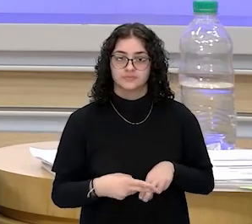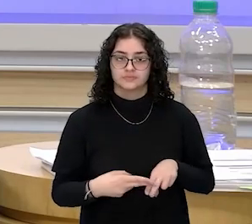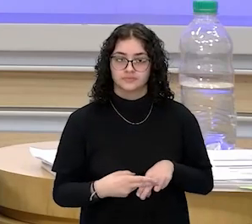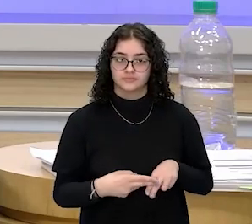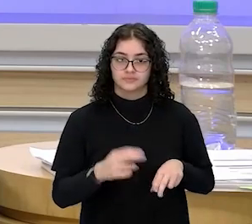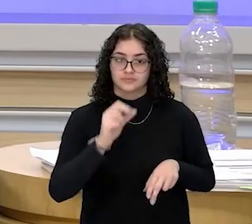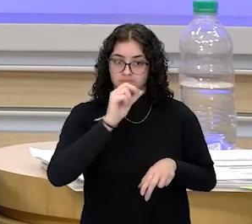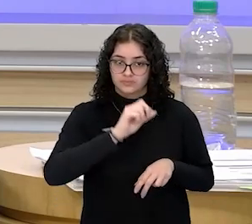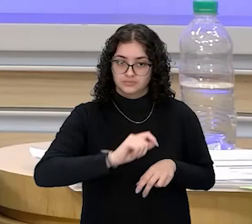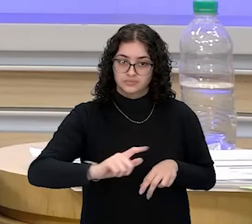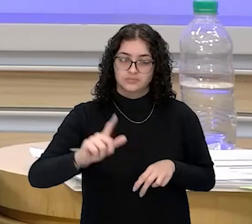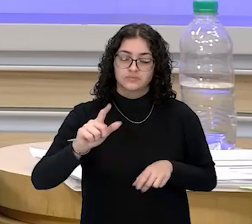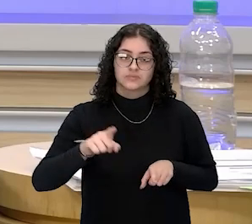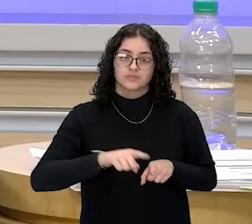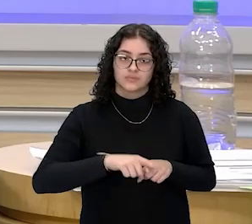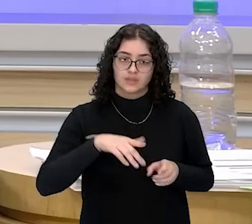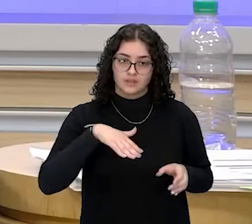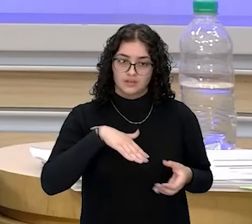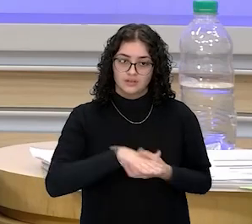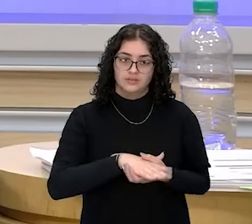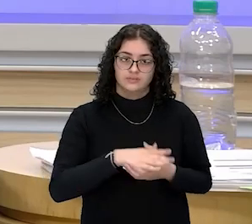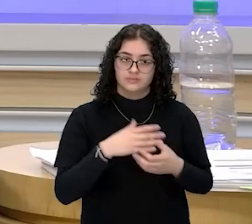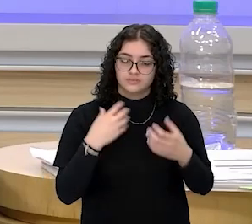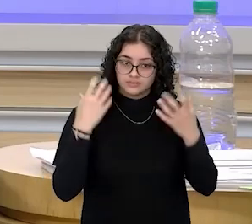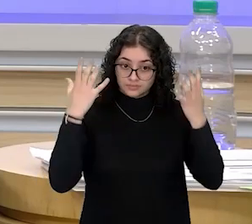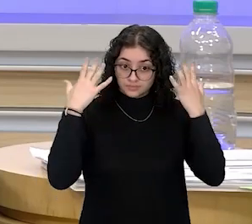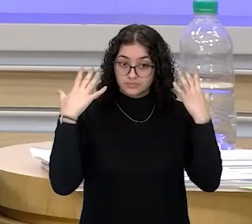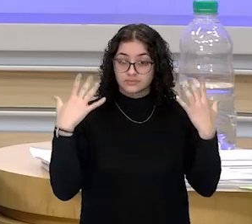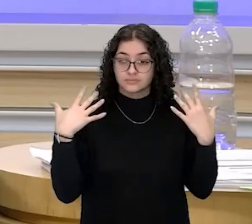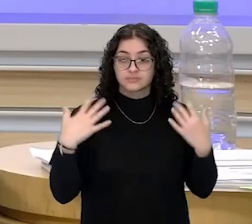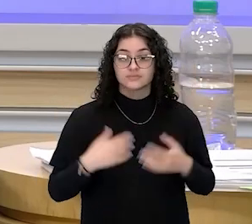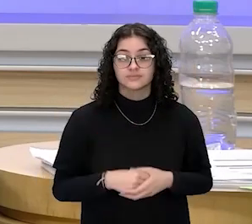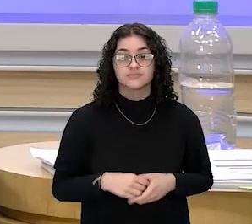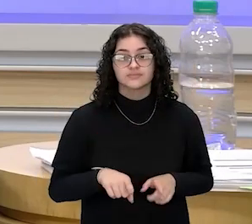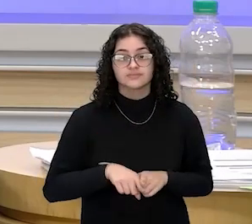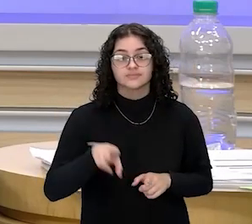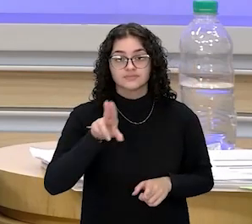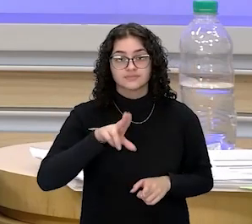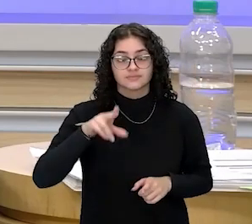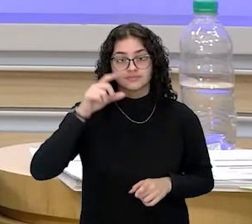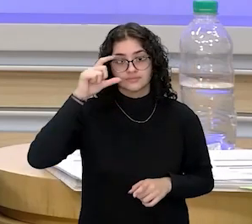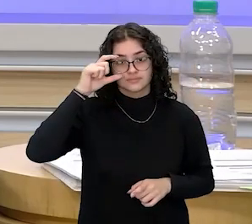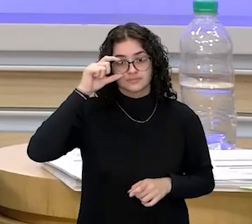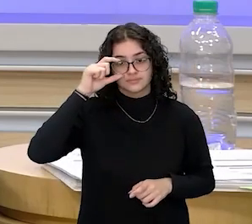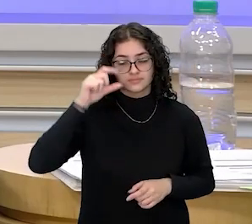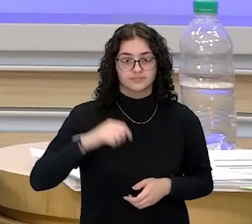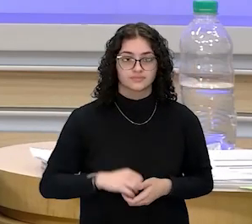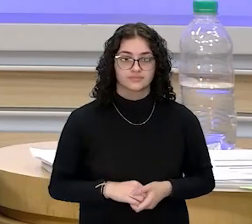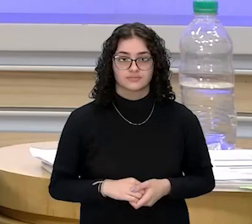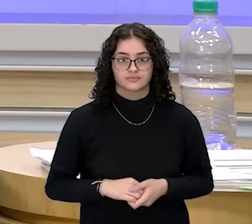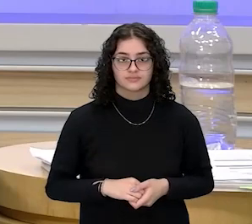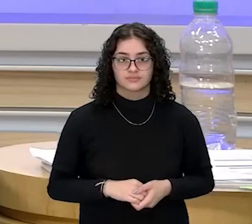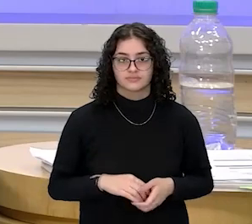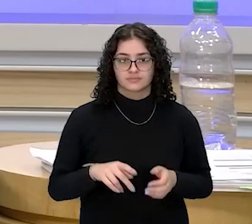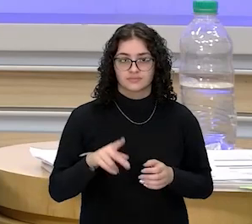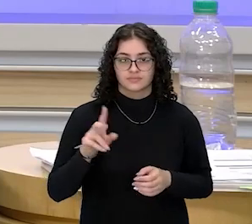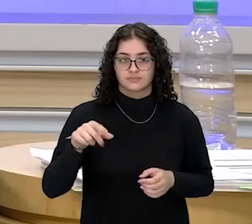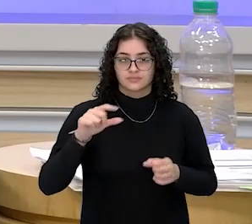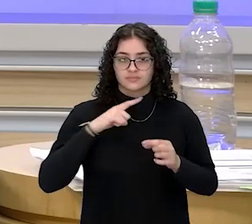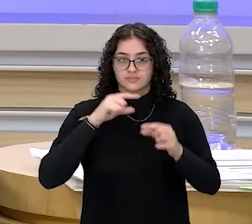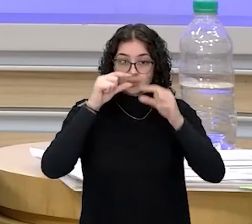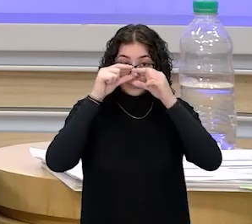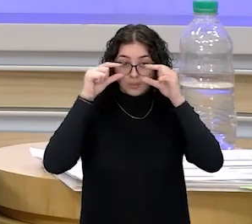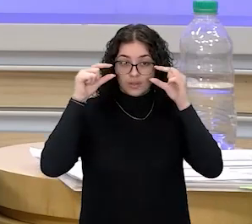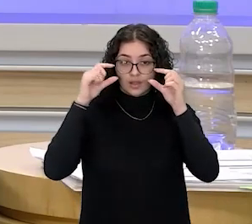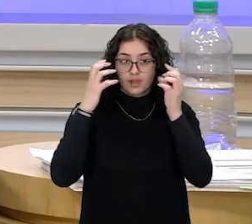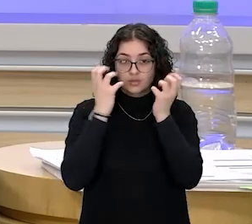jeans azul, estou de tênis, meus cabelos estão soltos e eu uso óculos. Meu óculos é de uma armação quadrada